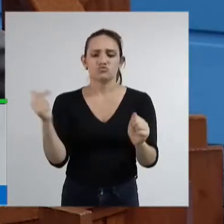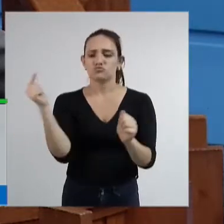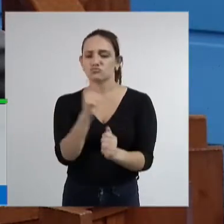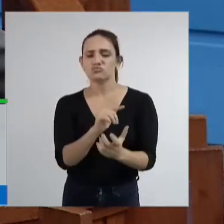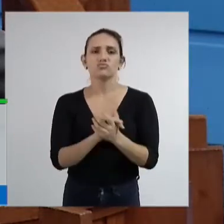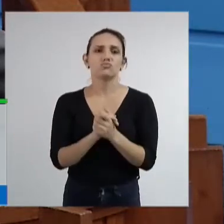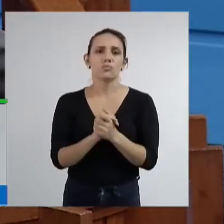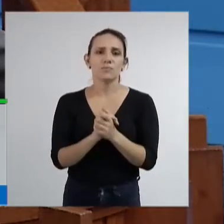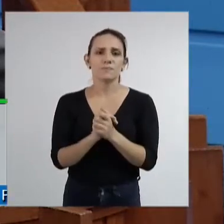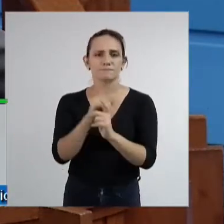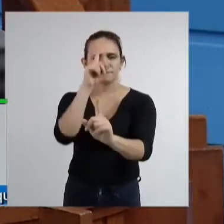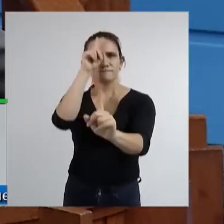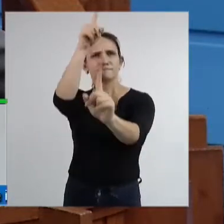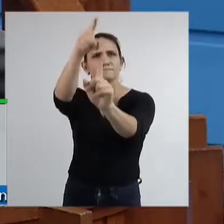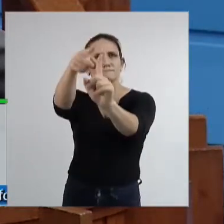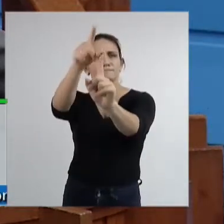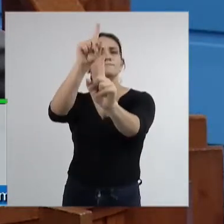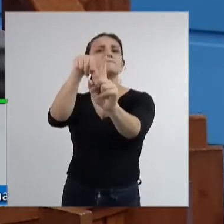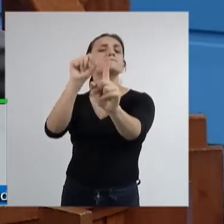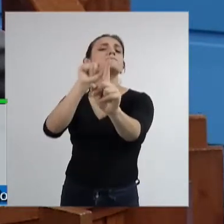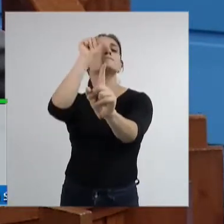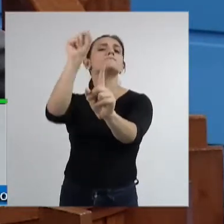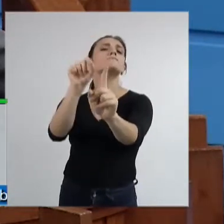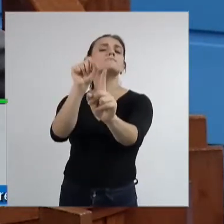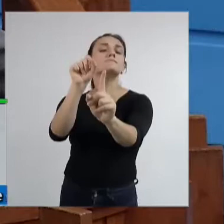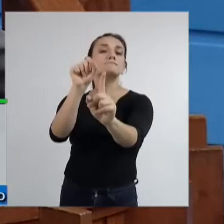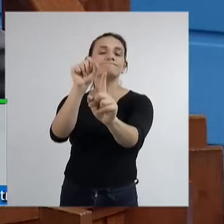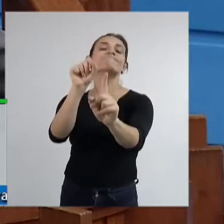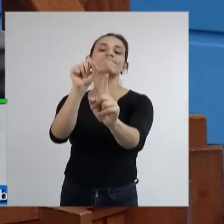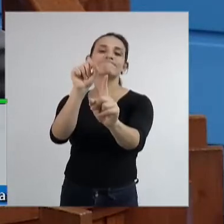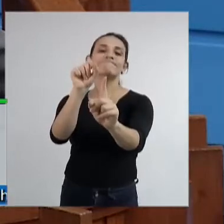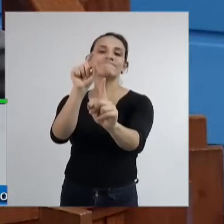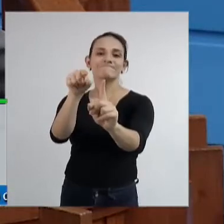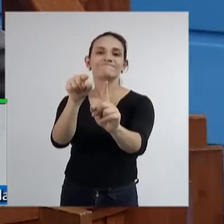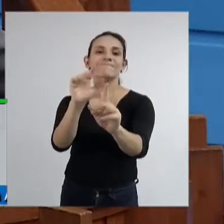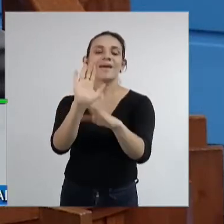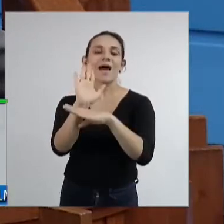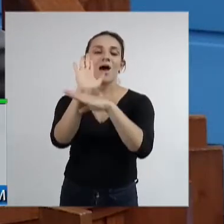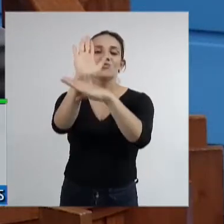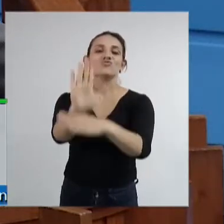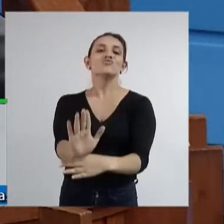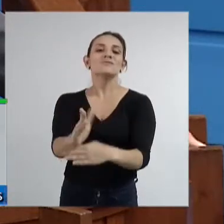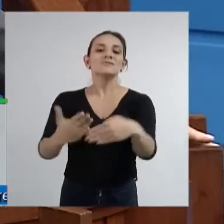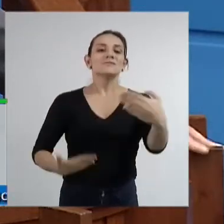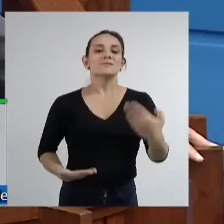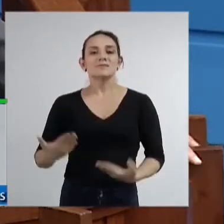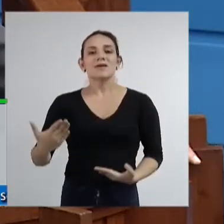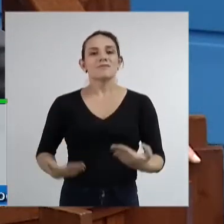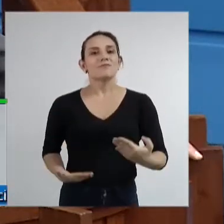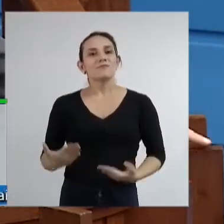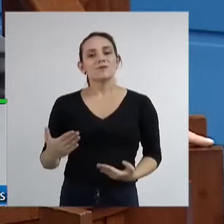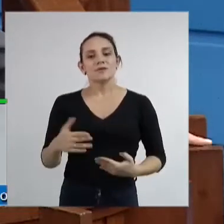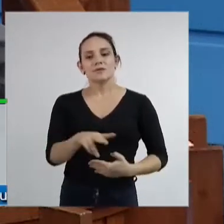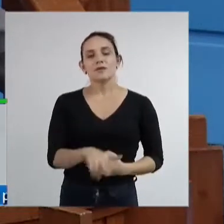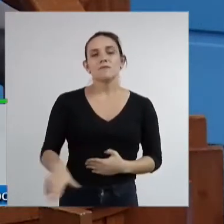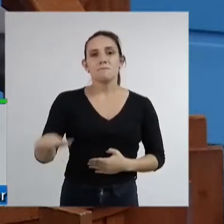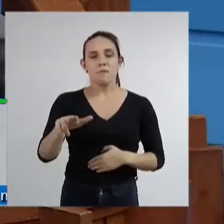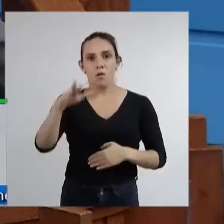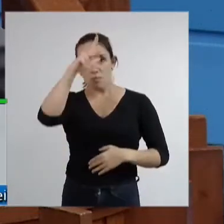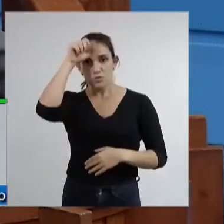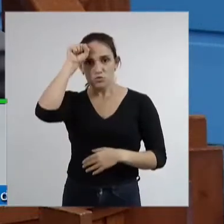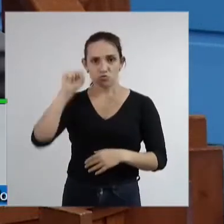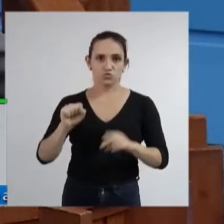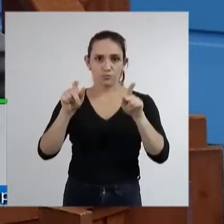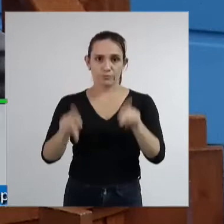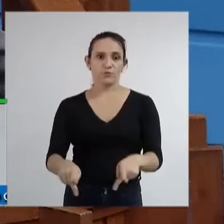possamos realmente alcançar o bem maior, que é, na verdade, atender os nossos irmãos sul-mato-grossenses. Muito obrigado pela